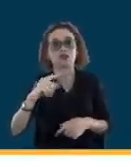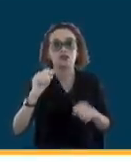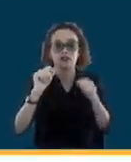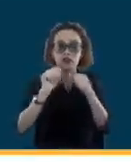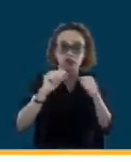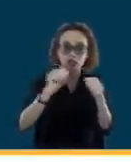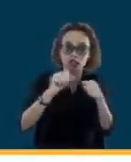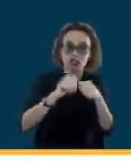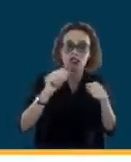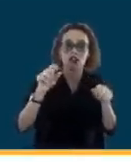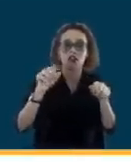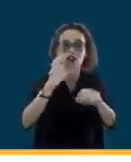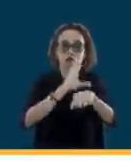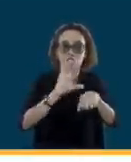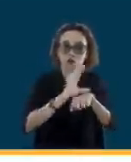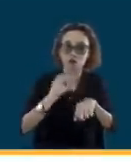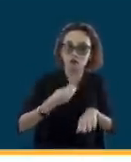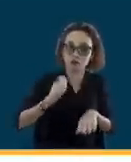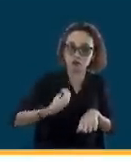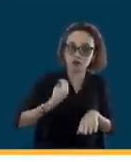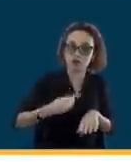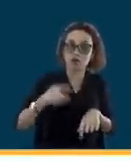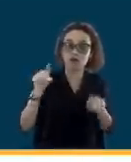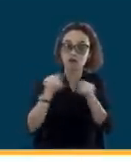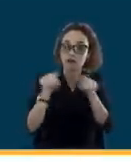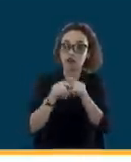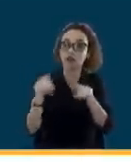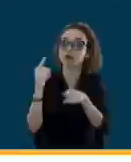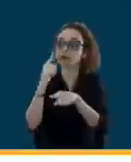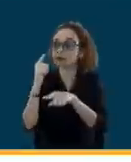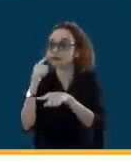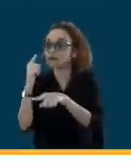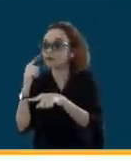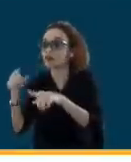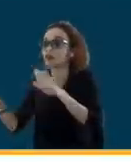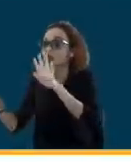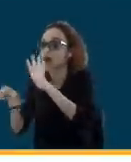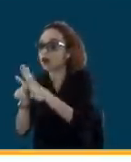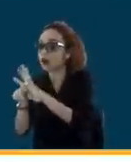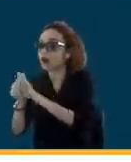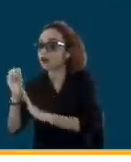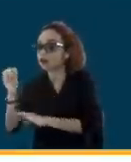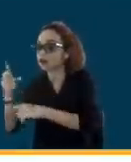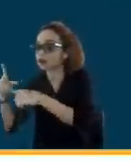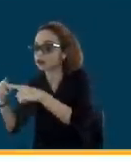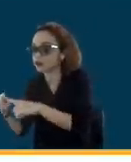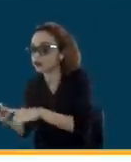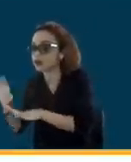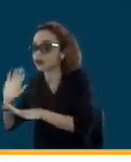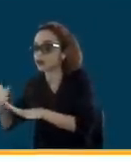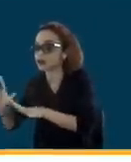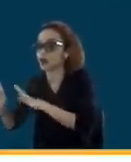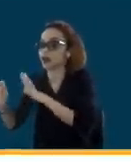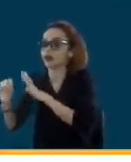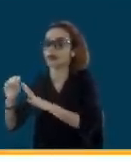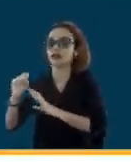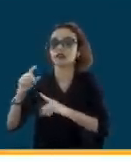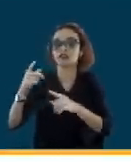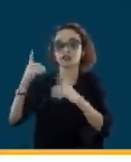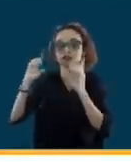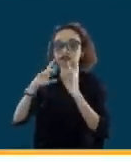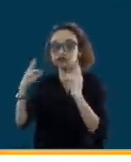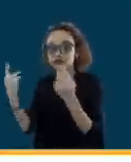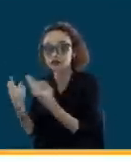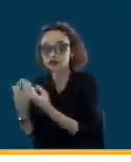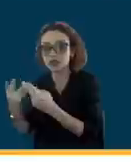curso, a gente vai estar também de olho, né, de olho na Lei Aldir Blanc, de olho na regulamentação, de olho nessa audiência pública e